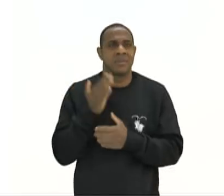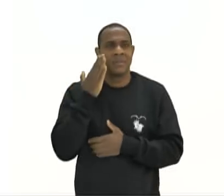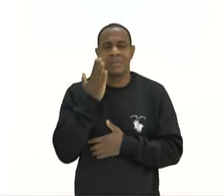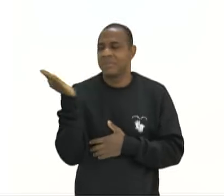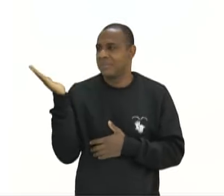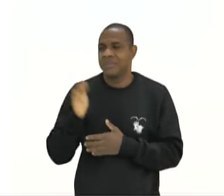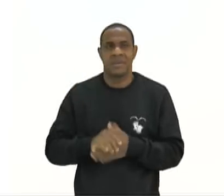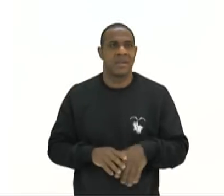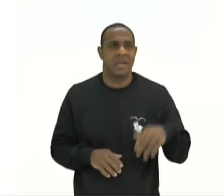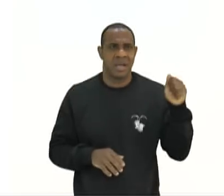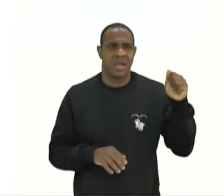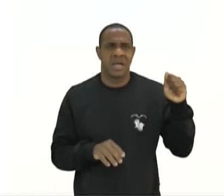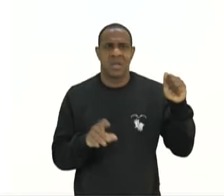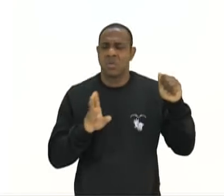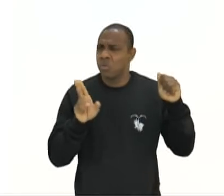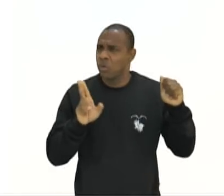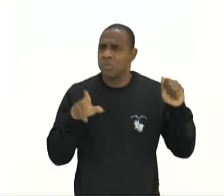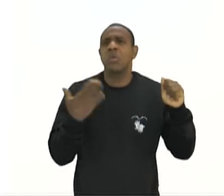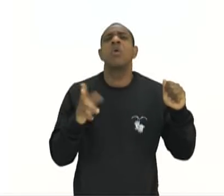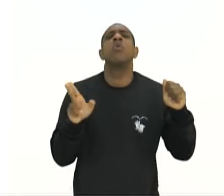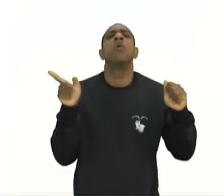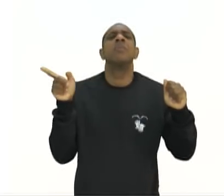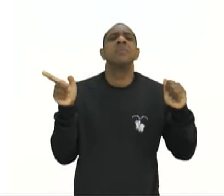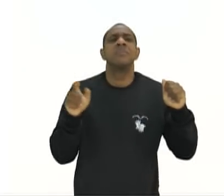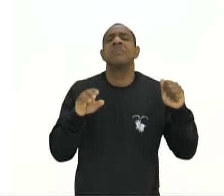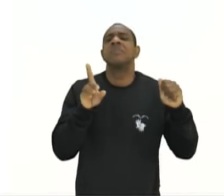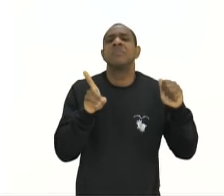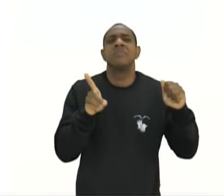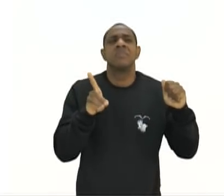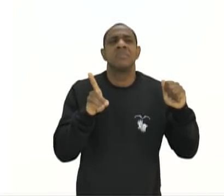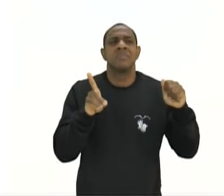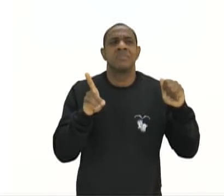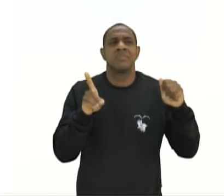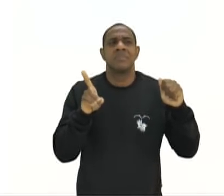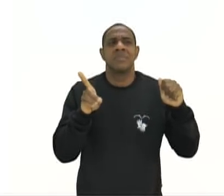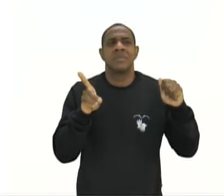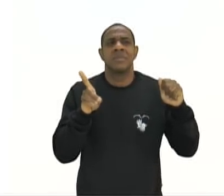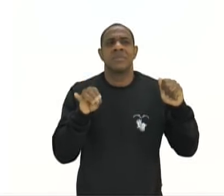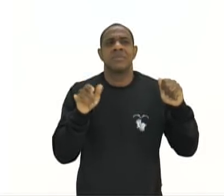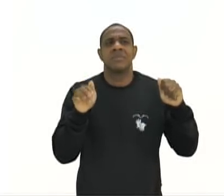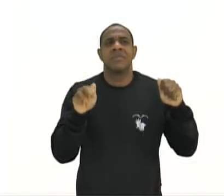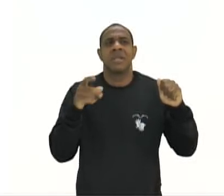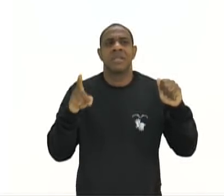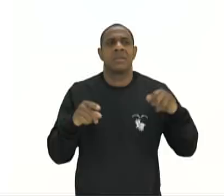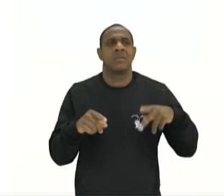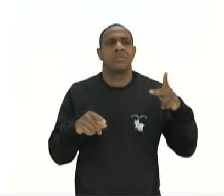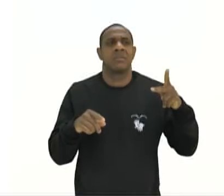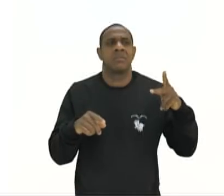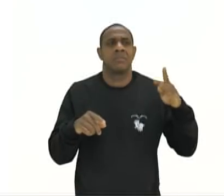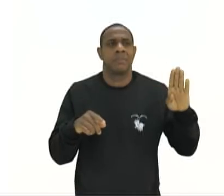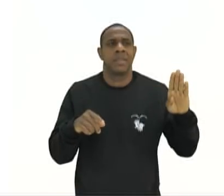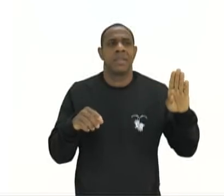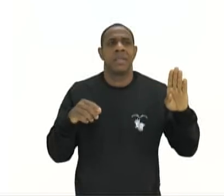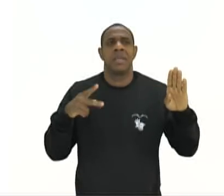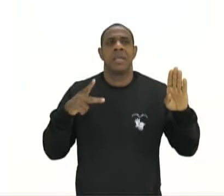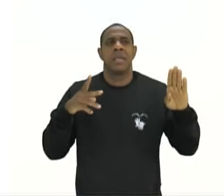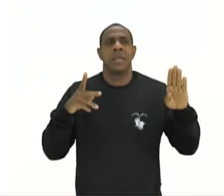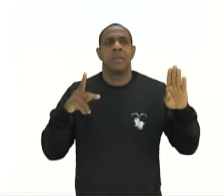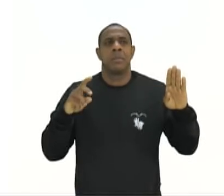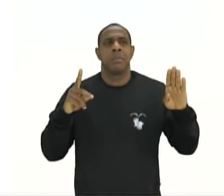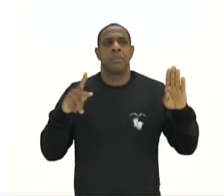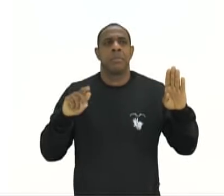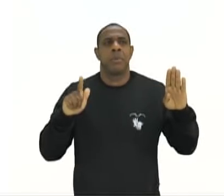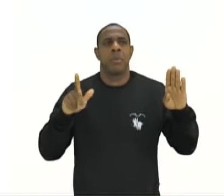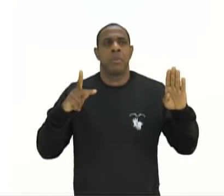Na letra A, difração. Na letra B, polarização. Na letra C, reflexão. Na